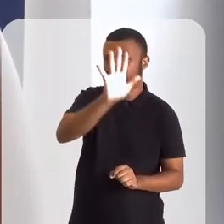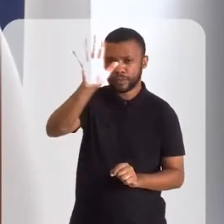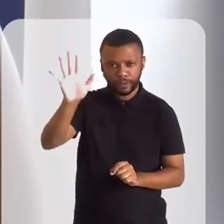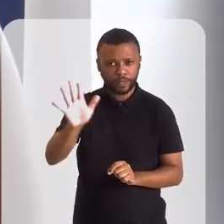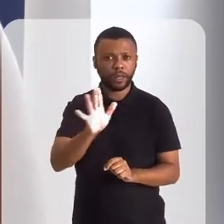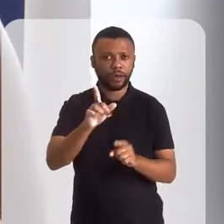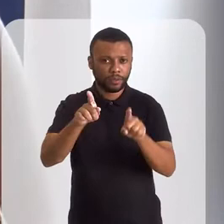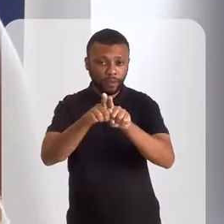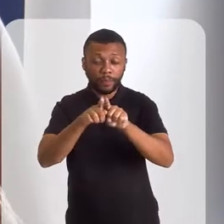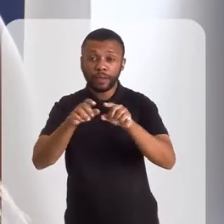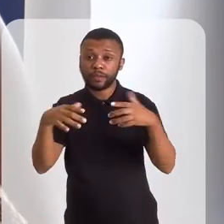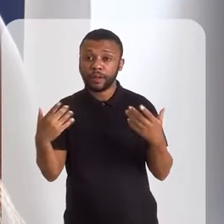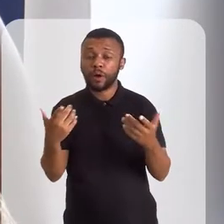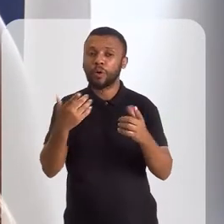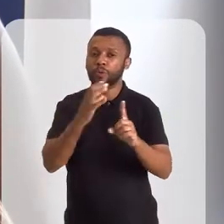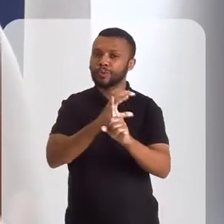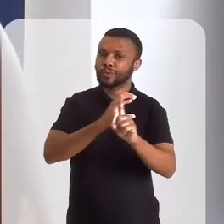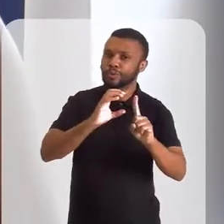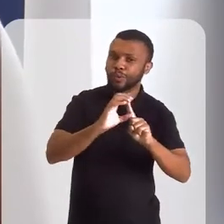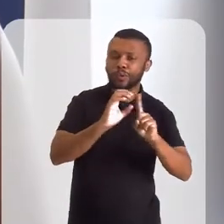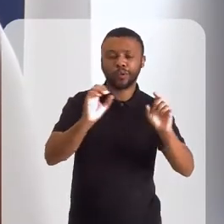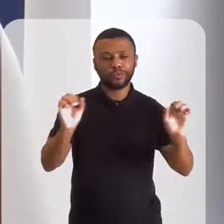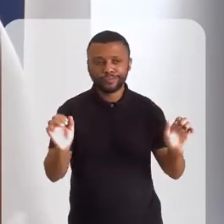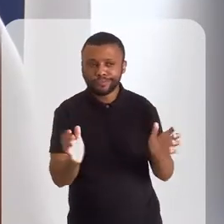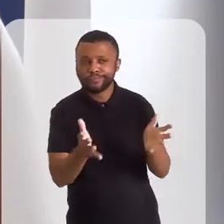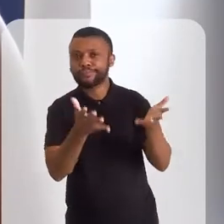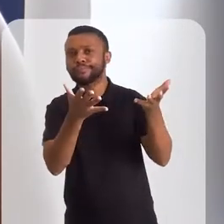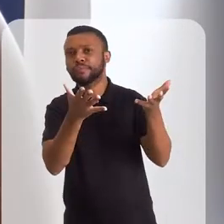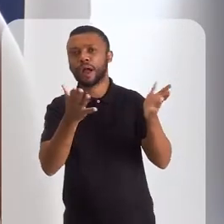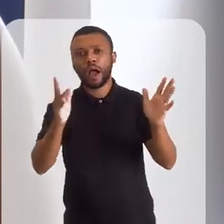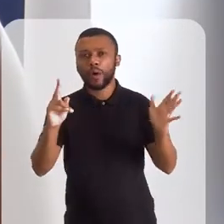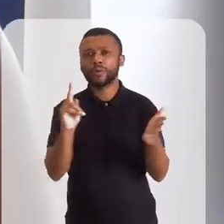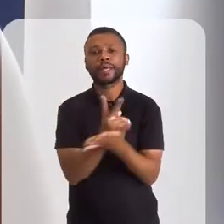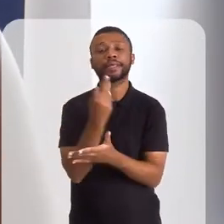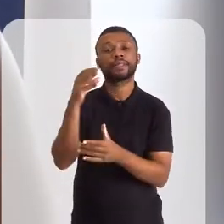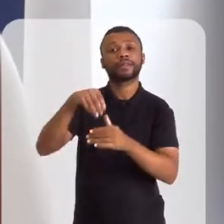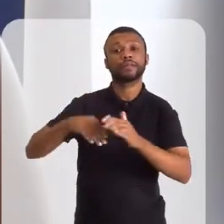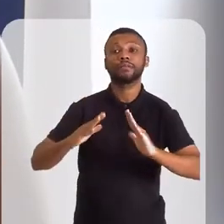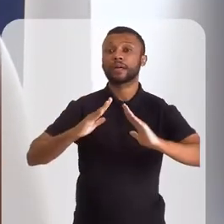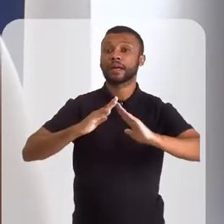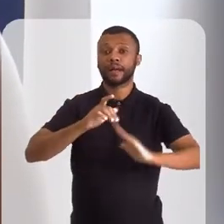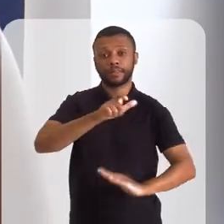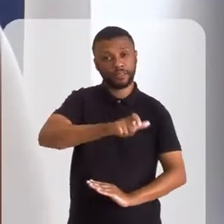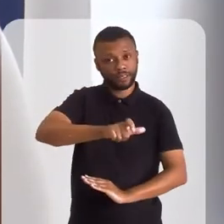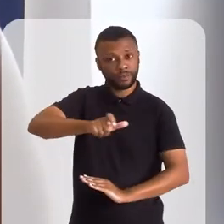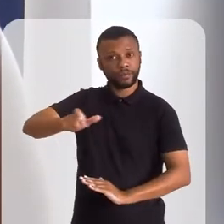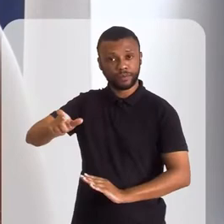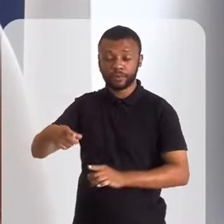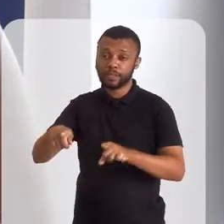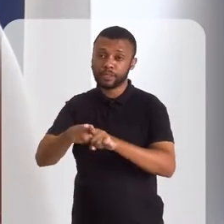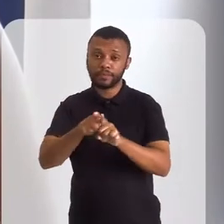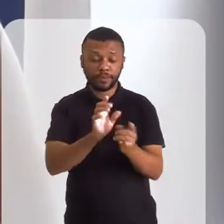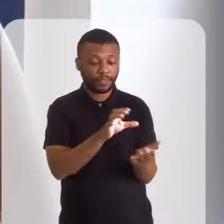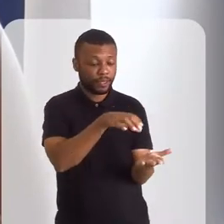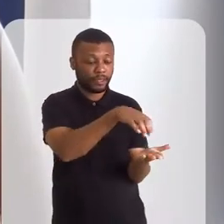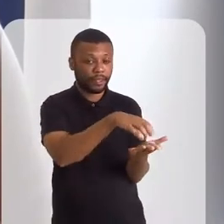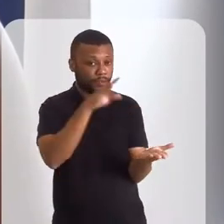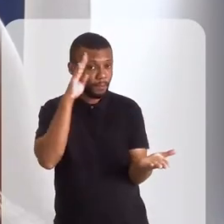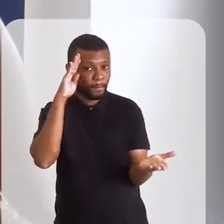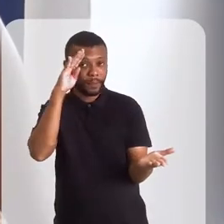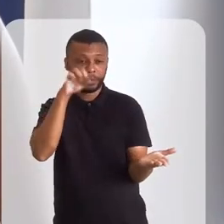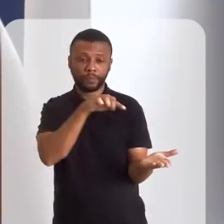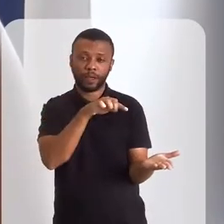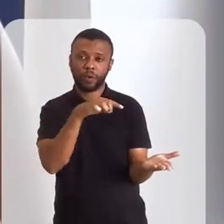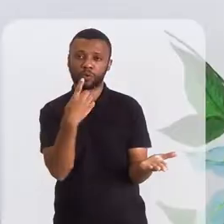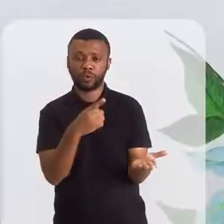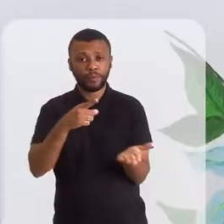E aí, as atividades que acontecem, acontecem dentro das casas dos Bahá'ís, né? Principalmente. E também na sede Bahá'í,